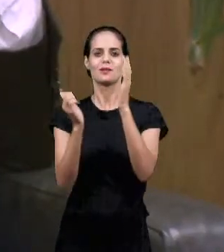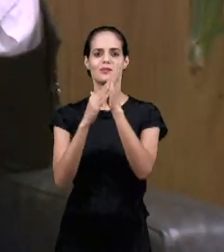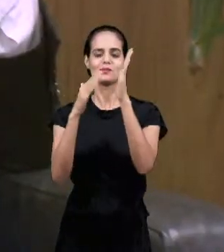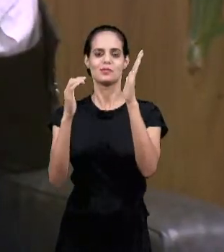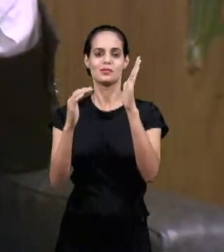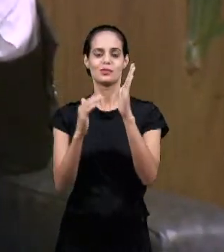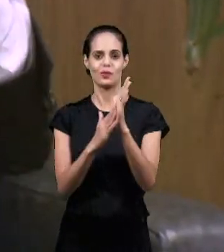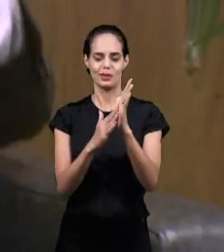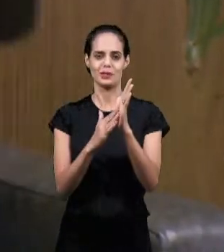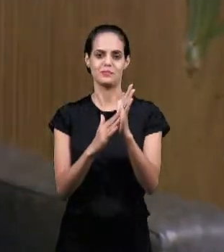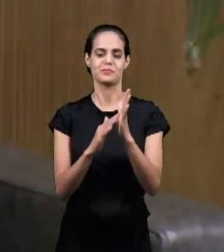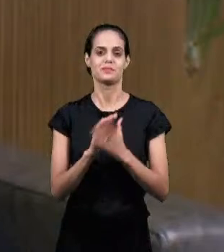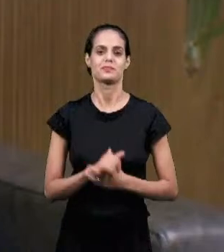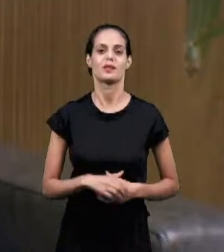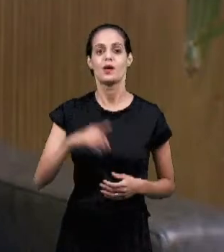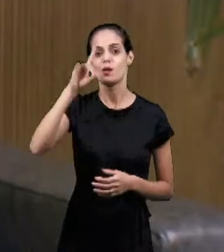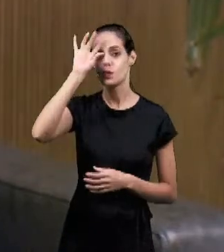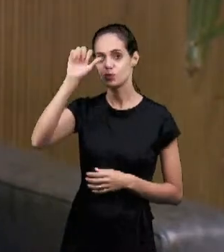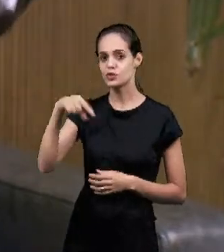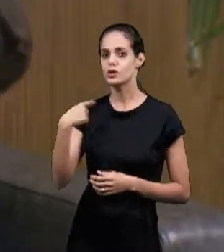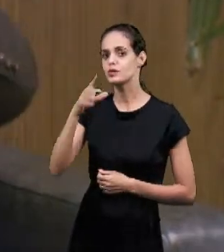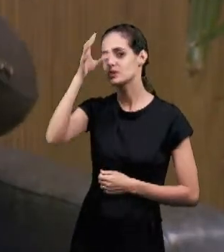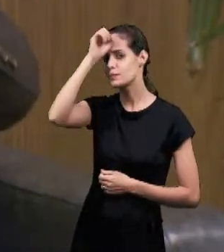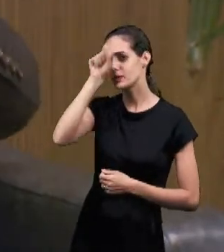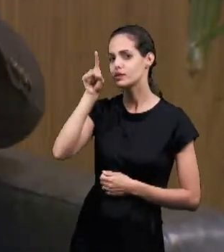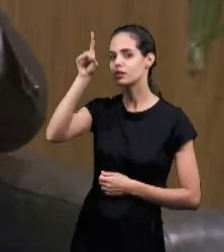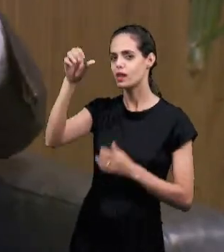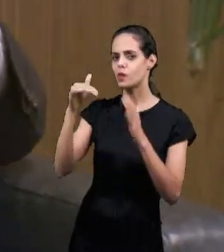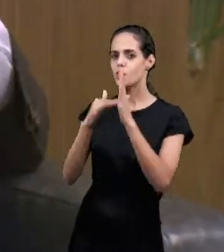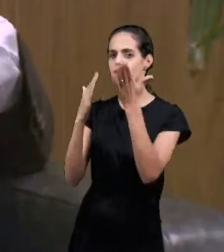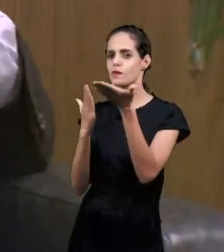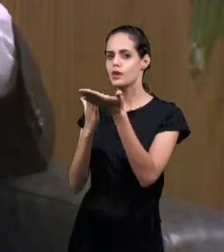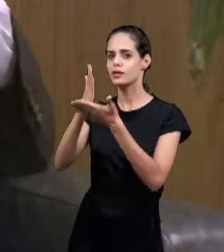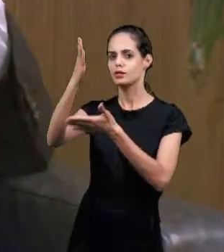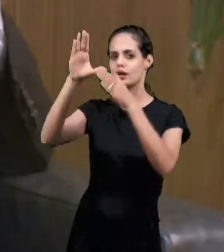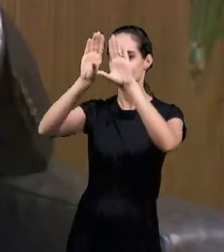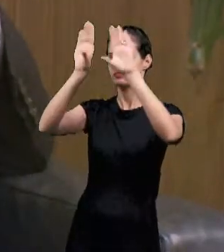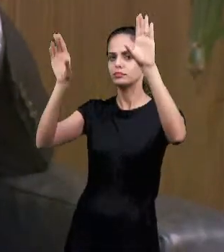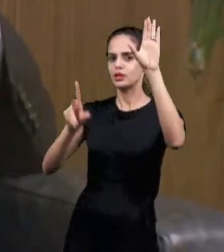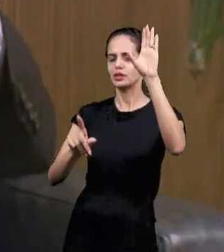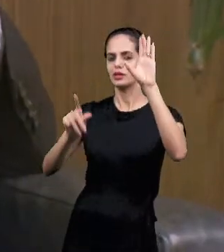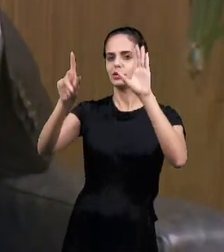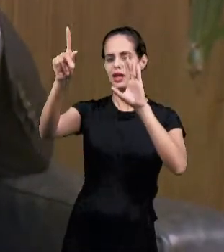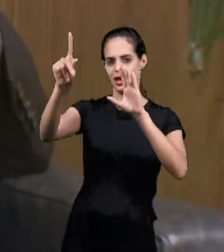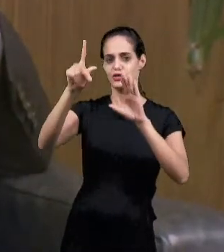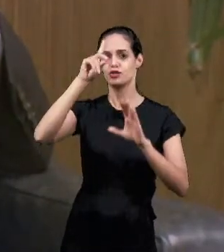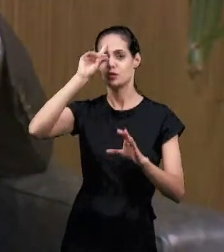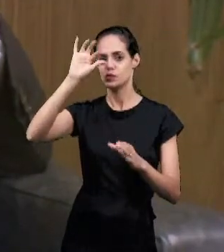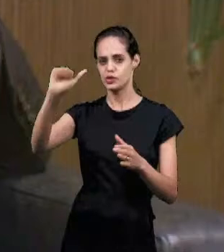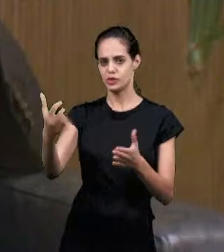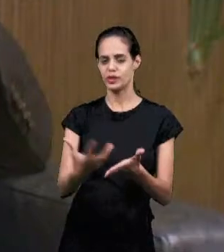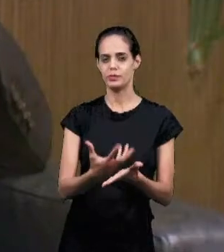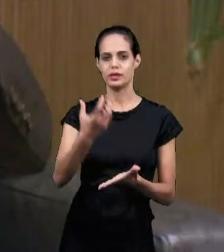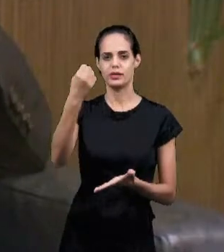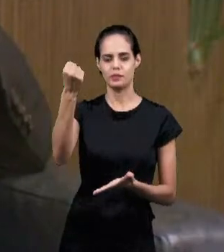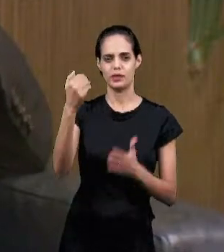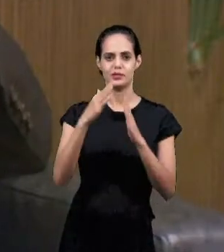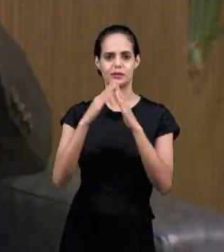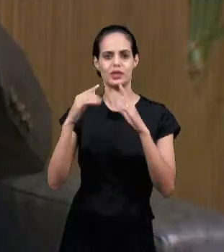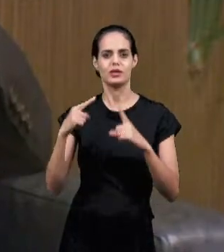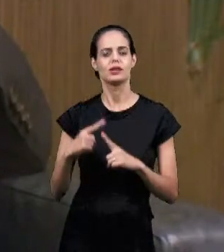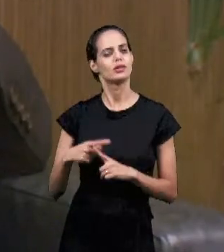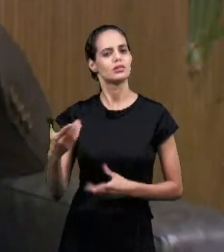vamos aprender instantaneamente, quando a gente entrar na eternidade, no arrebatamento da igreja. Imagine só, servos do mundo inteiro, do tempo